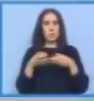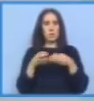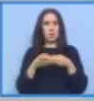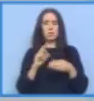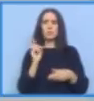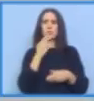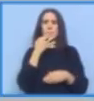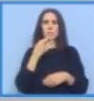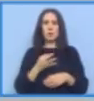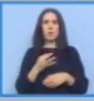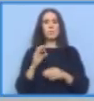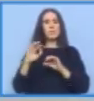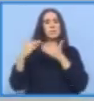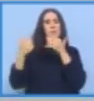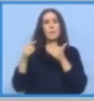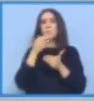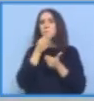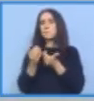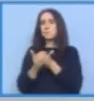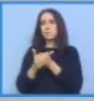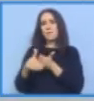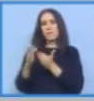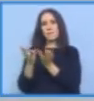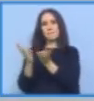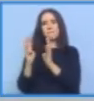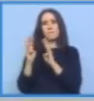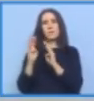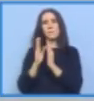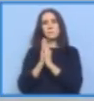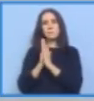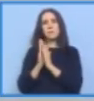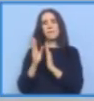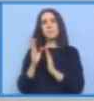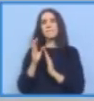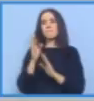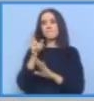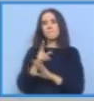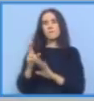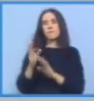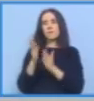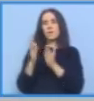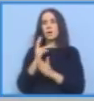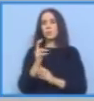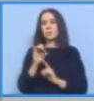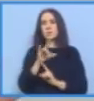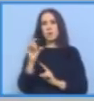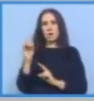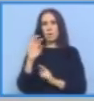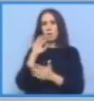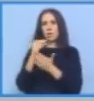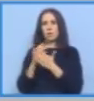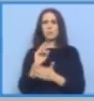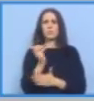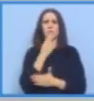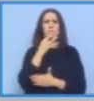toda a gente, também há iniciativas para os idosos, também vai ser celebrado o Sacramento da Santa Unção, portanto é transversal a